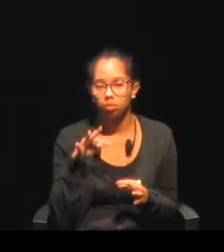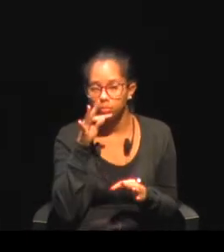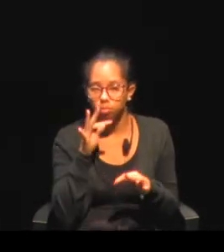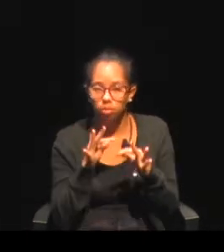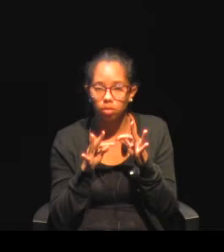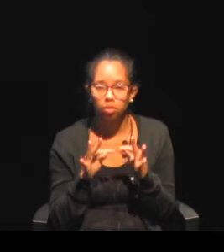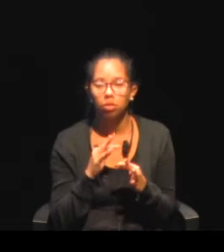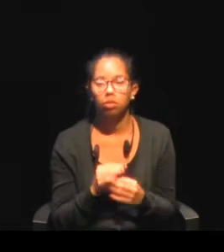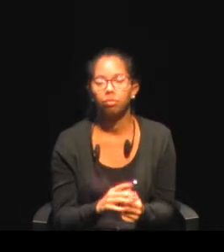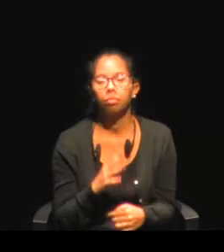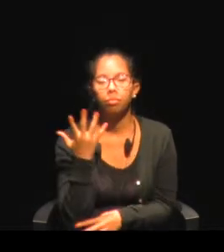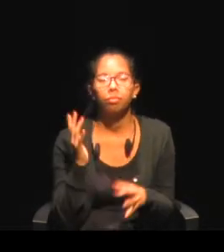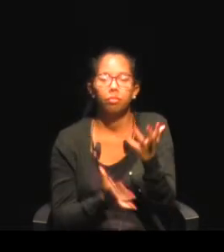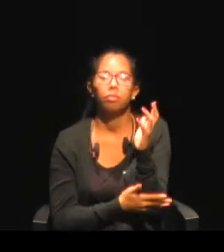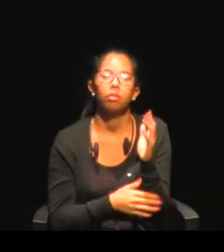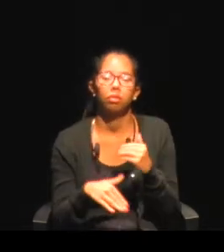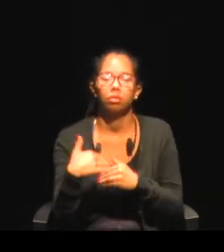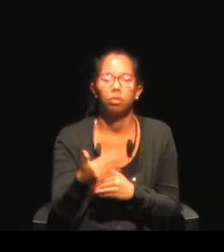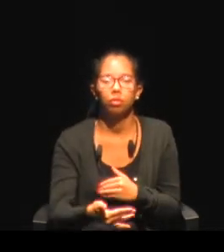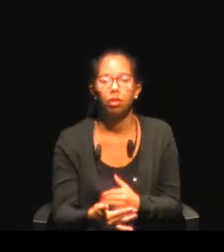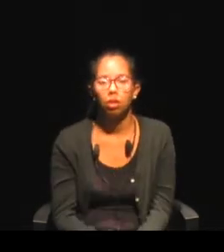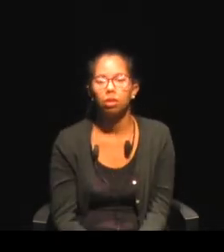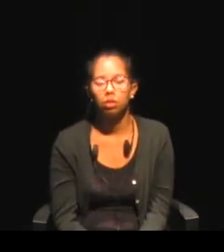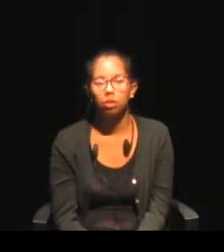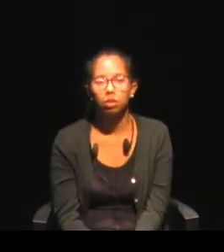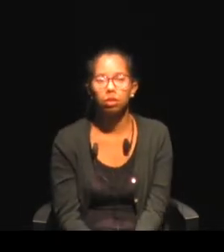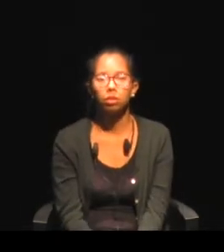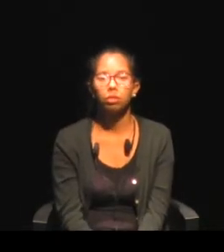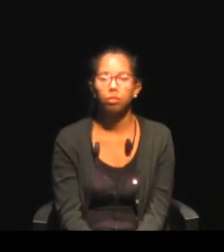para o jardim lá fora e ganha a rua.